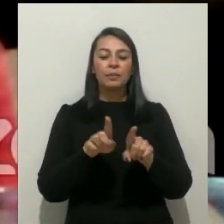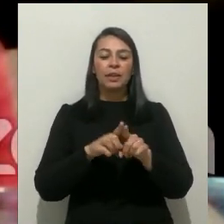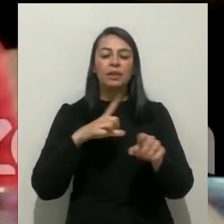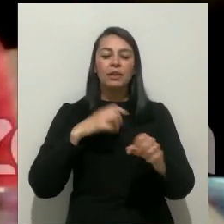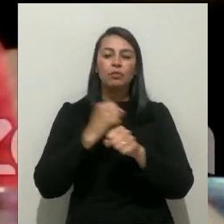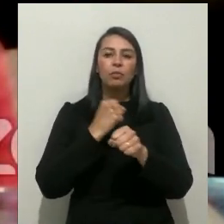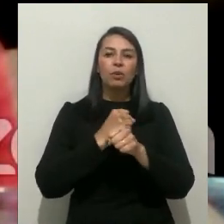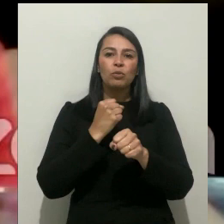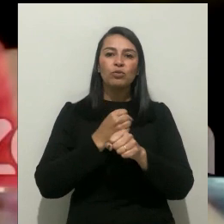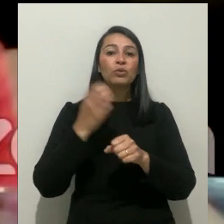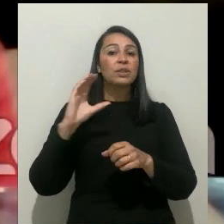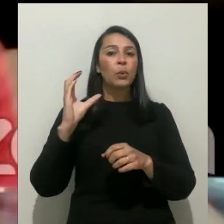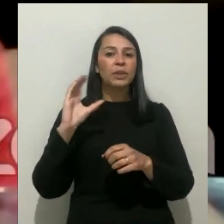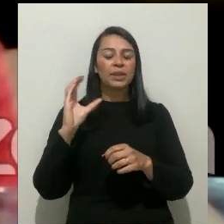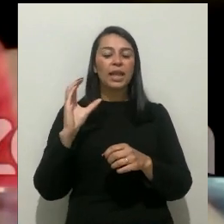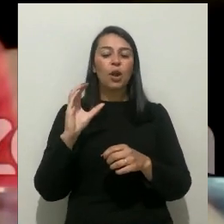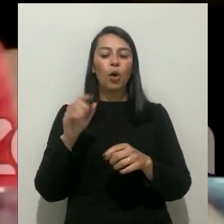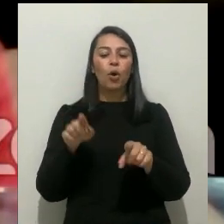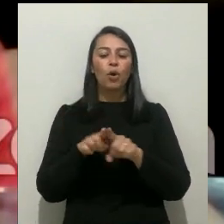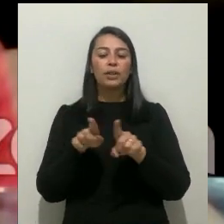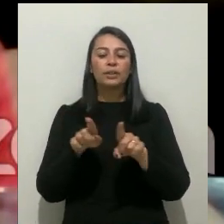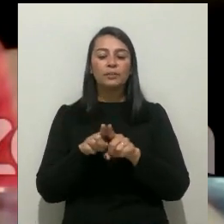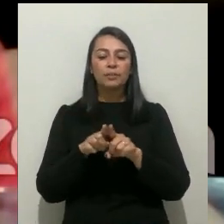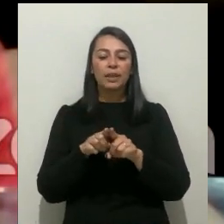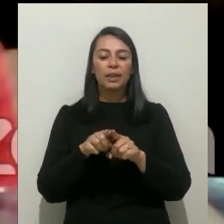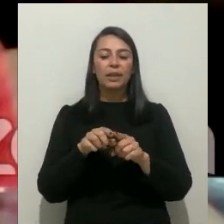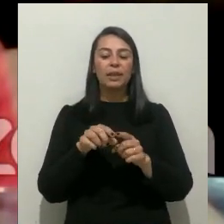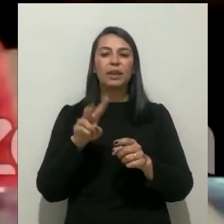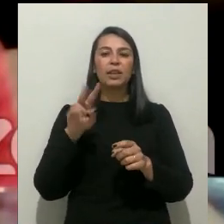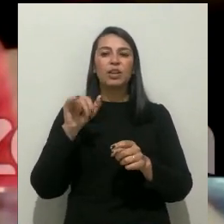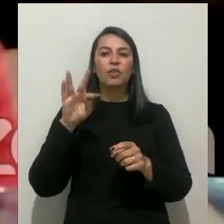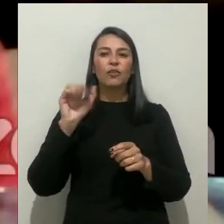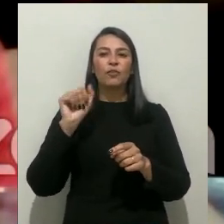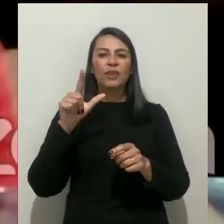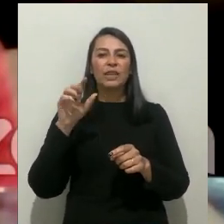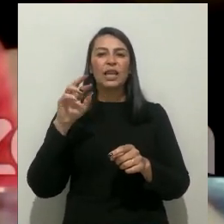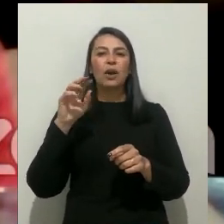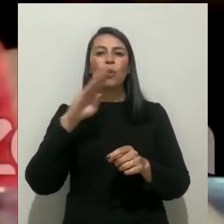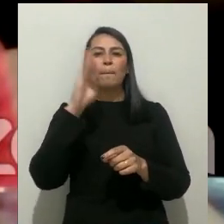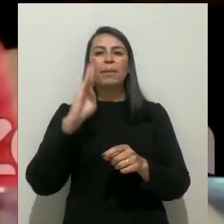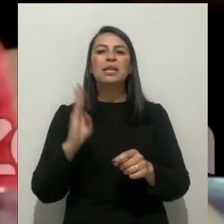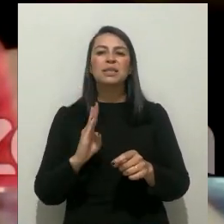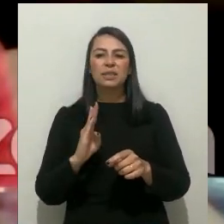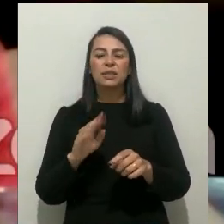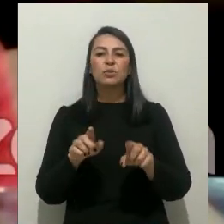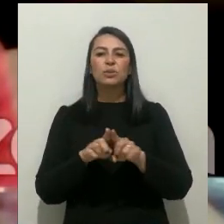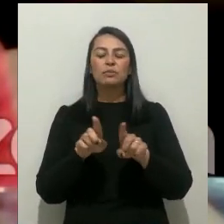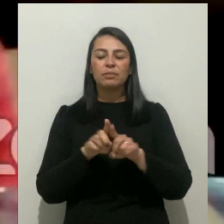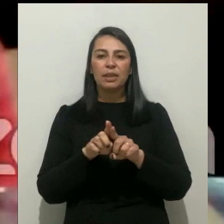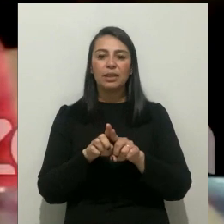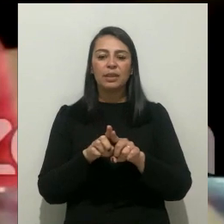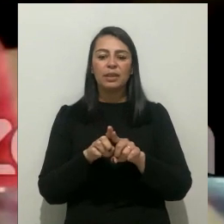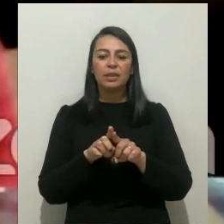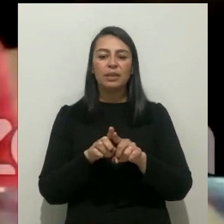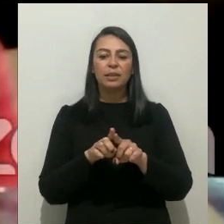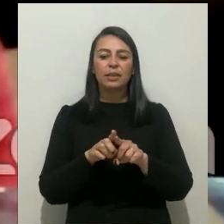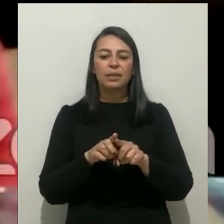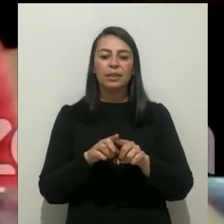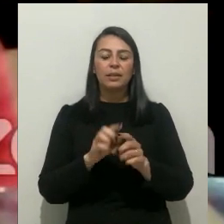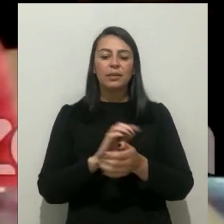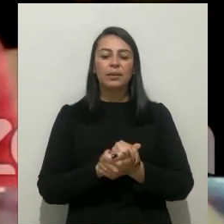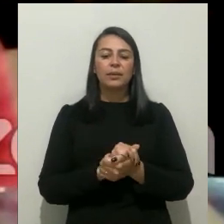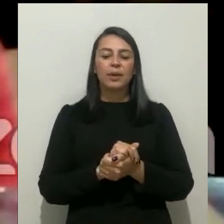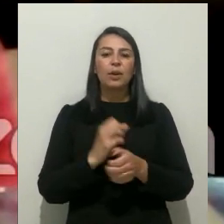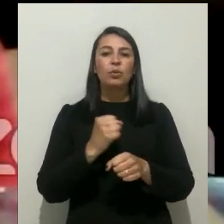Niterói, você que é de Niterói, o Vital Brasil, do Álvaro Vital Brasil, o arquiteto, e do cientista Vital Brasil, é uma obra importantíssima